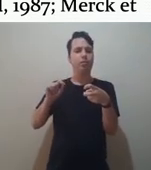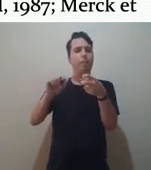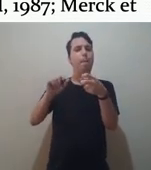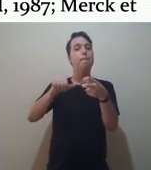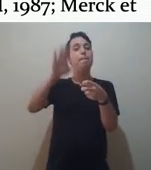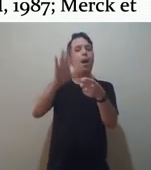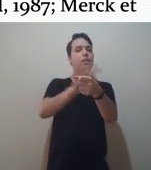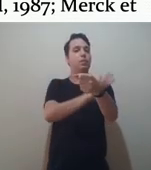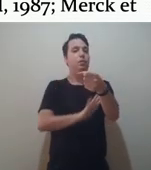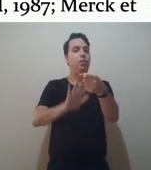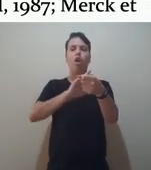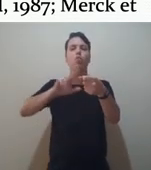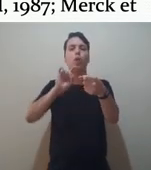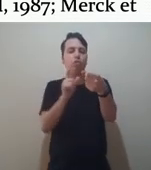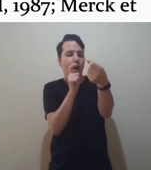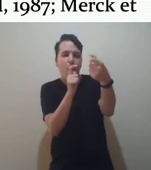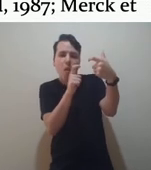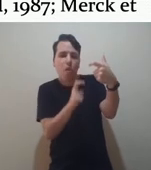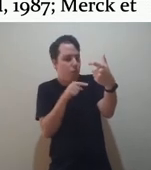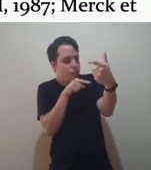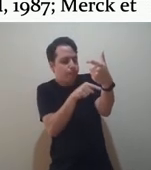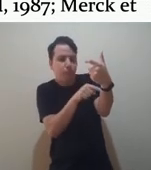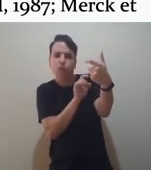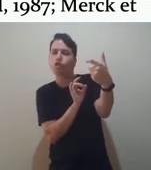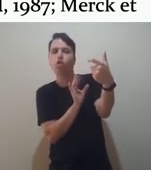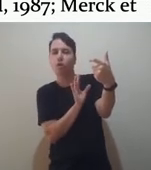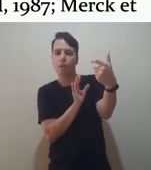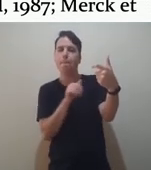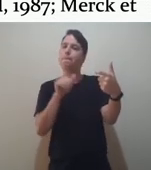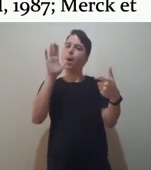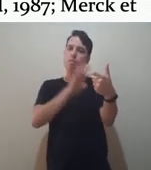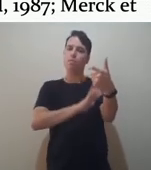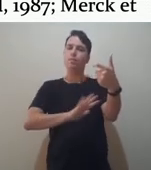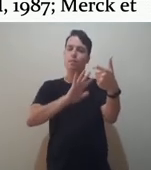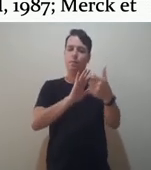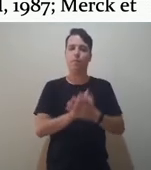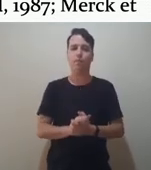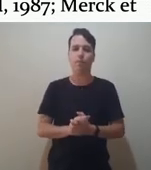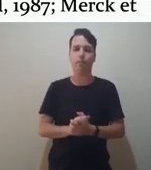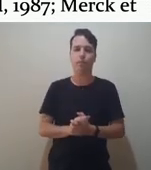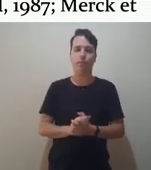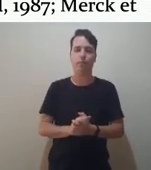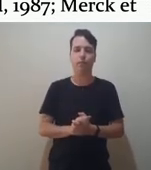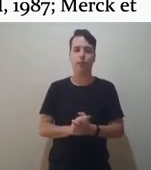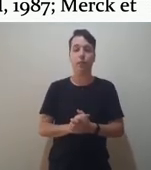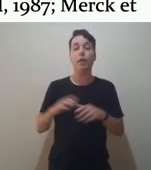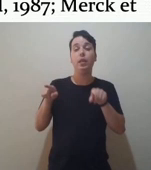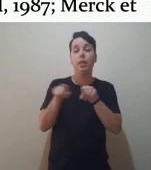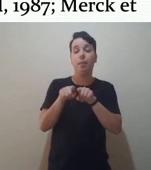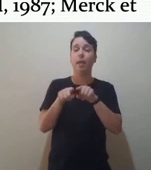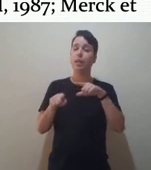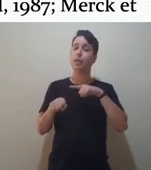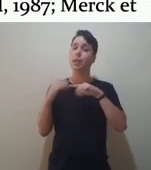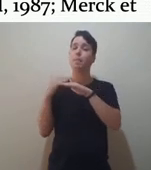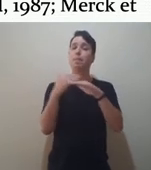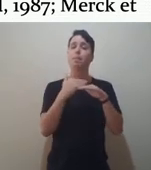tendo uma área de superfície maior do que do trauma não acidental. As fraturas nesses acidentes veiculares, elas têm